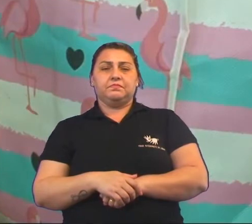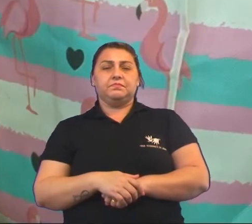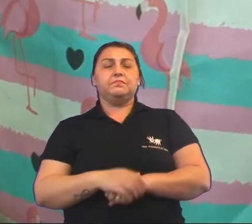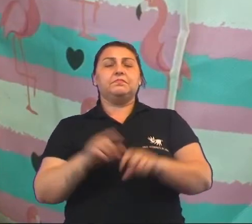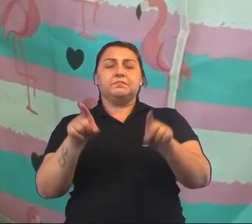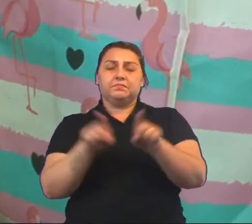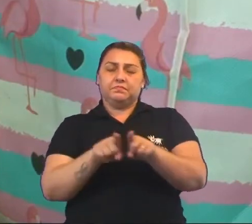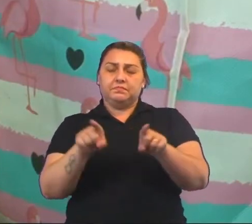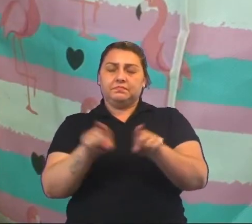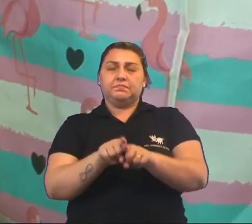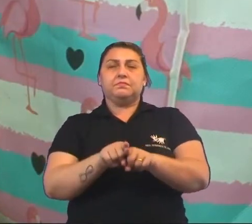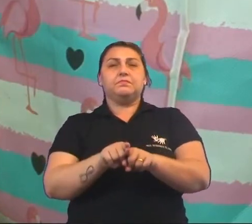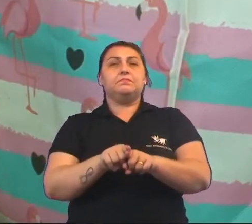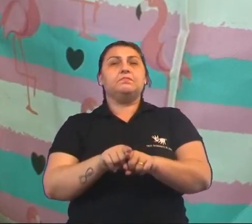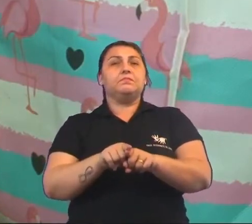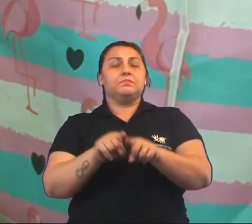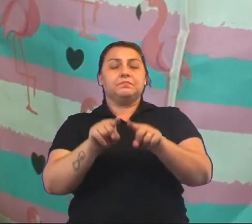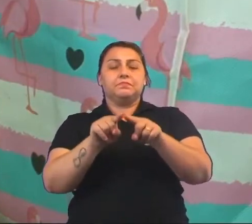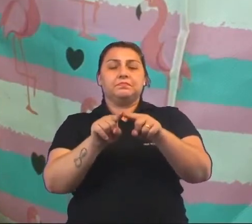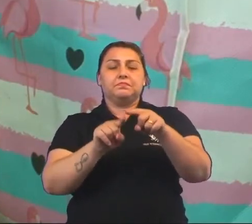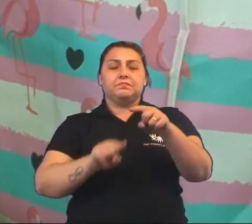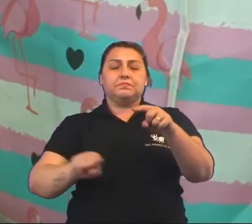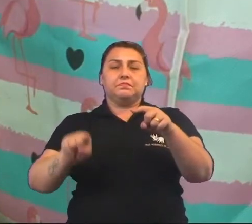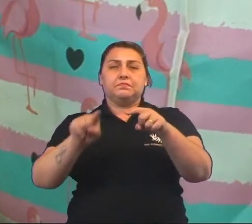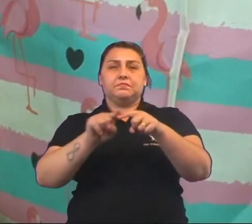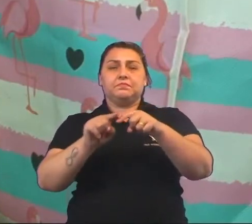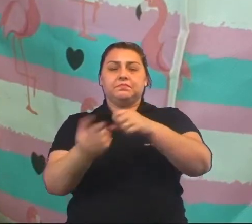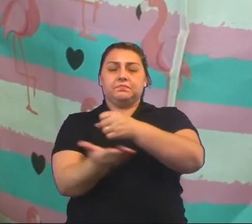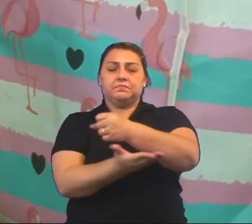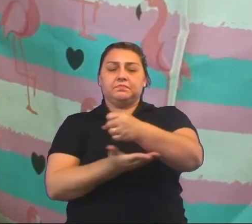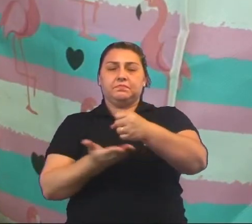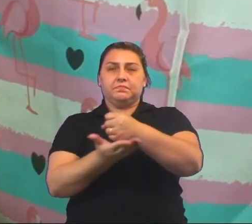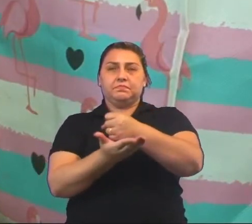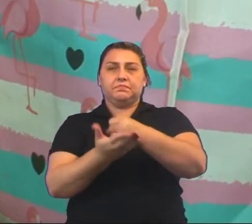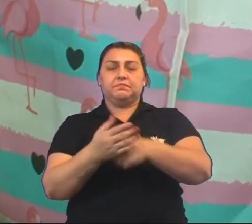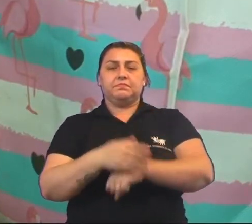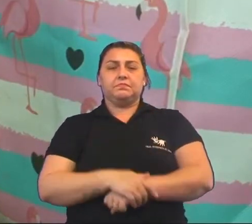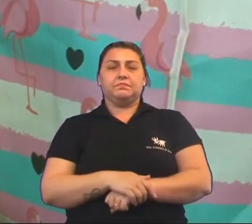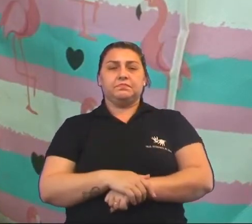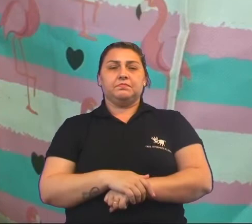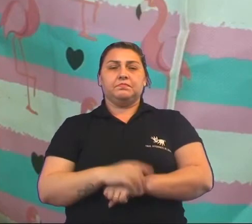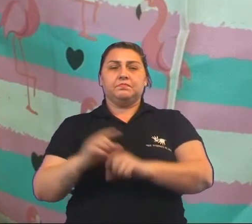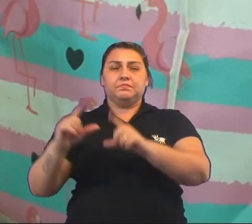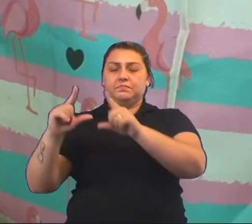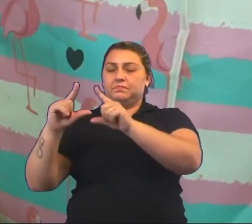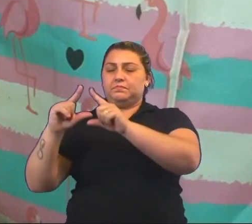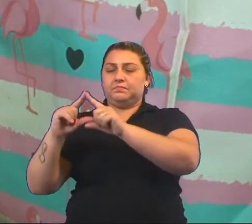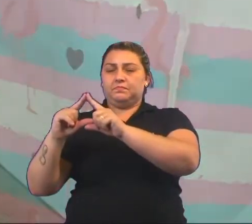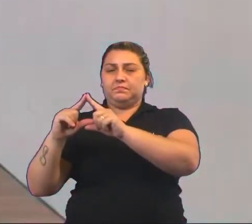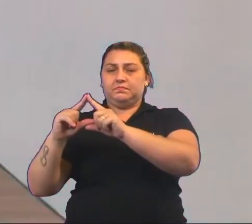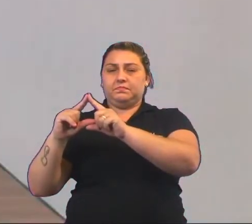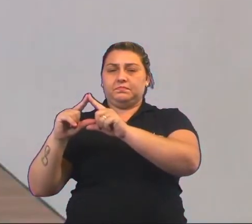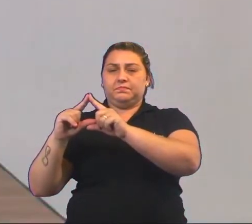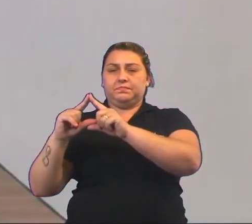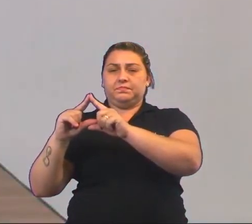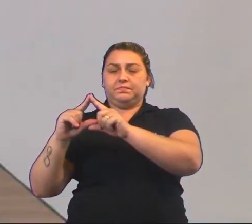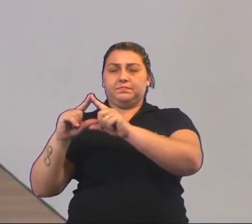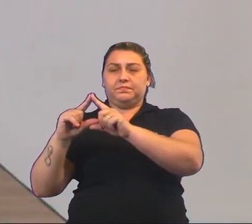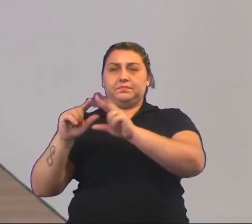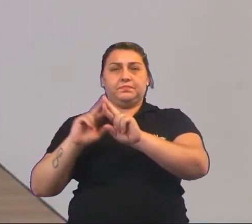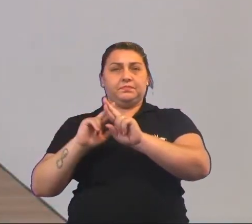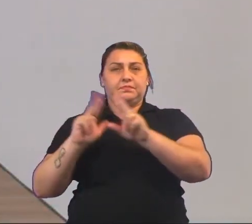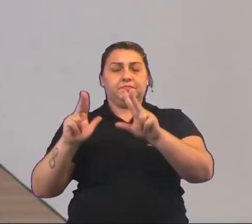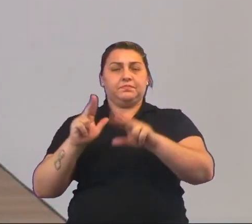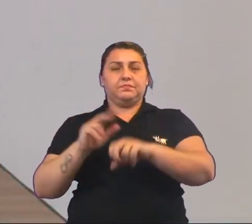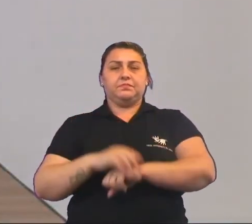Também tem formato o quê? Arredondado. E aqui em cima, olha, nós observamos um formato diferente.